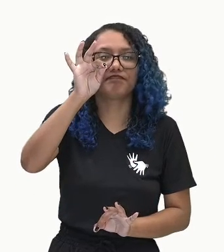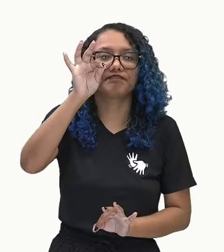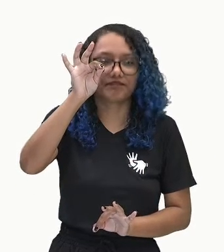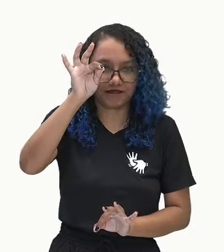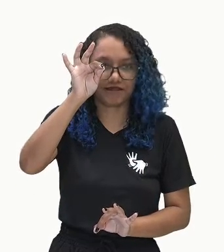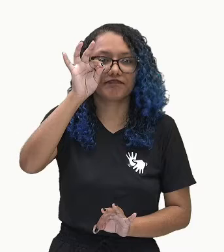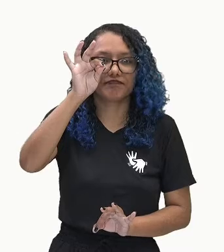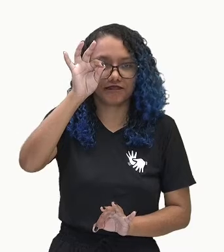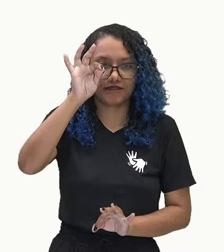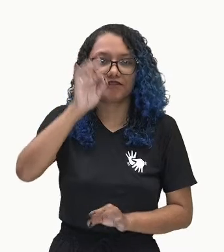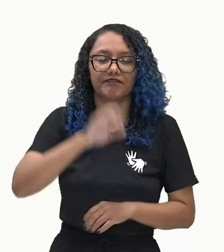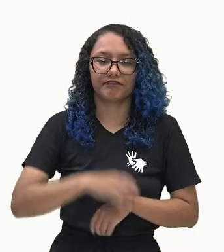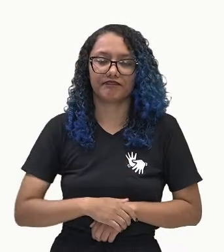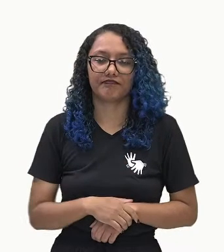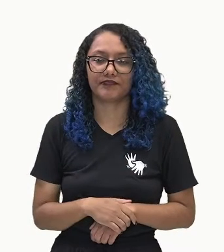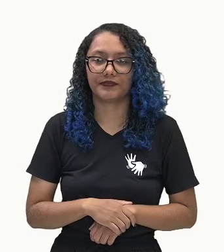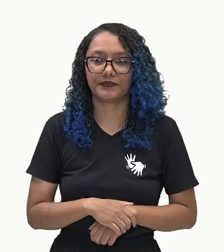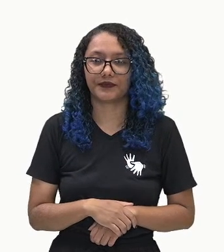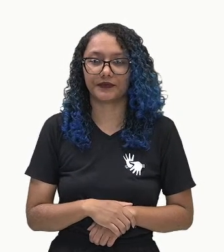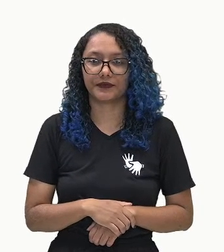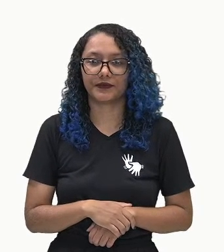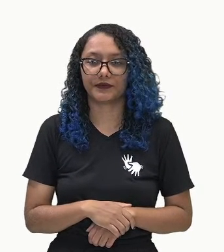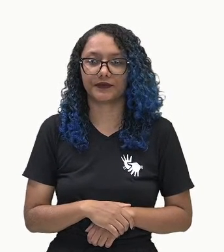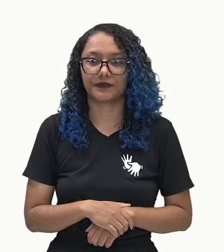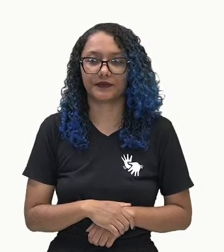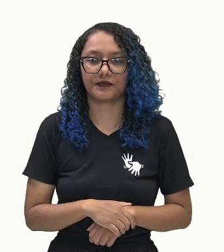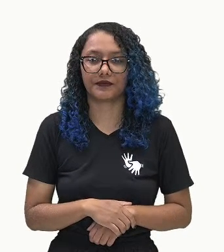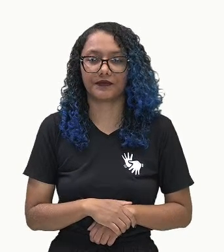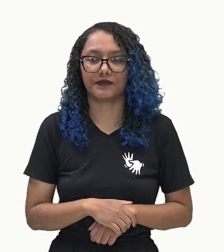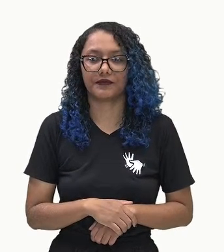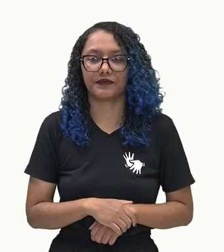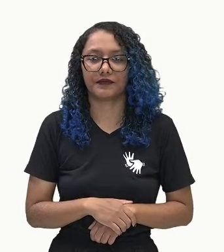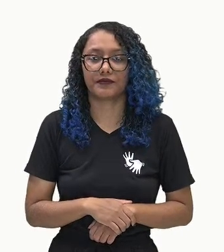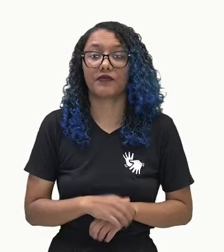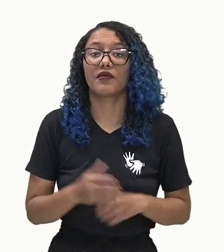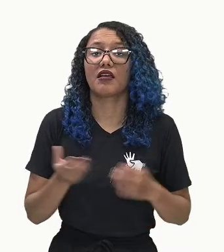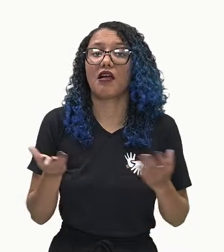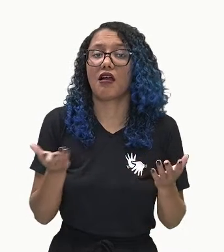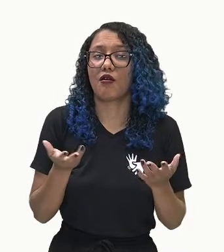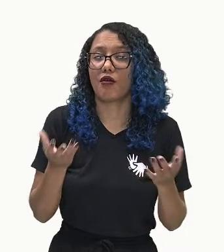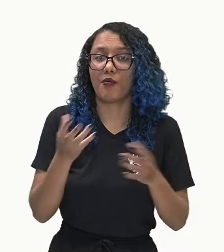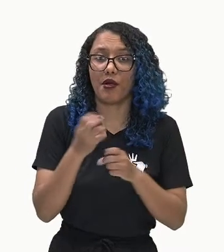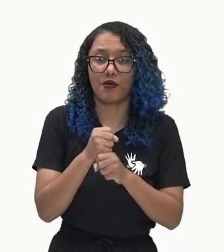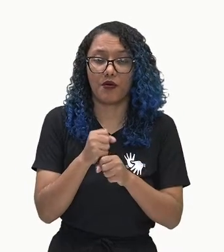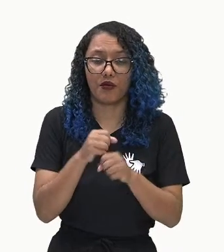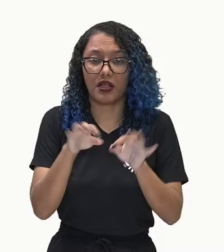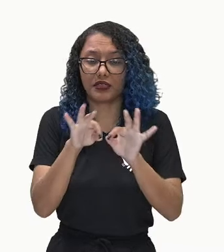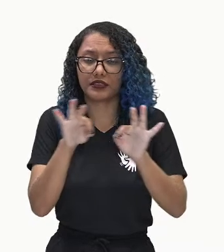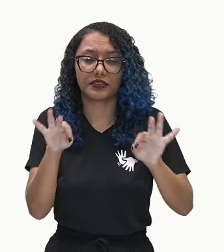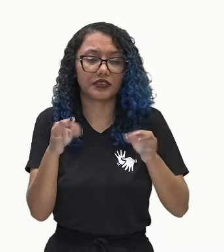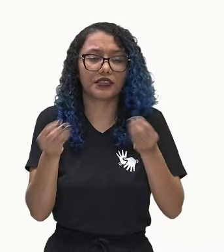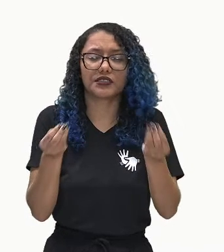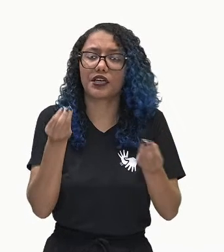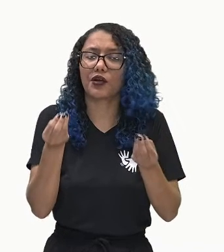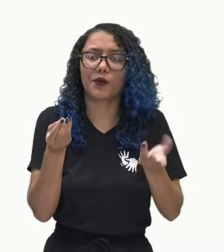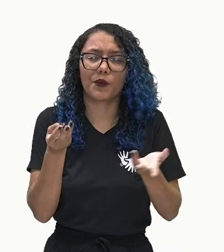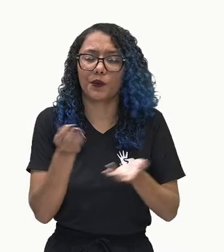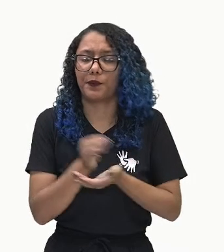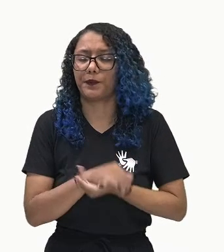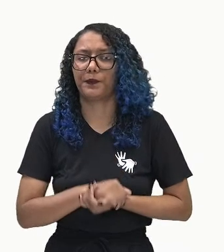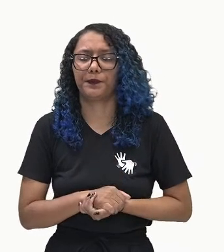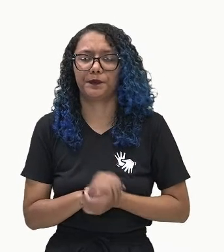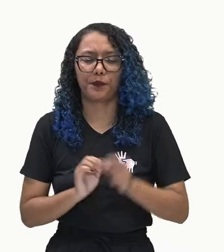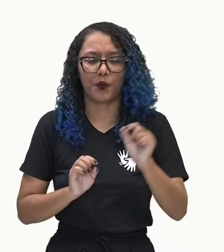vertical, beleza? Agora, como é que a gente faz para calcular a distância entre dois pontos?